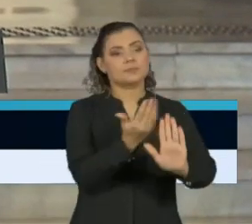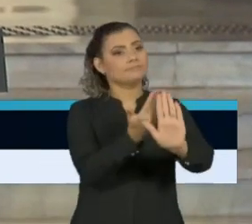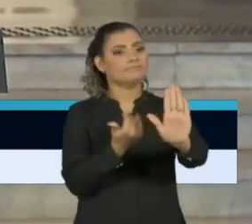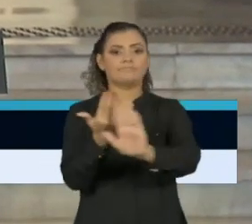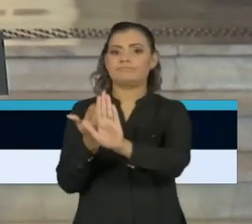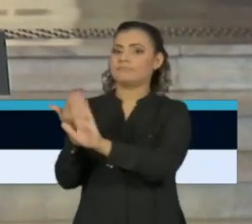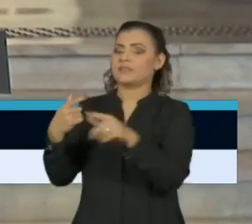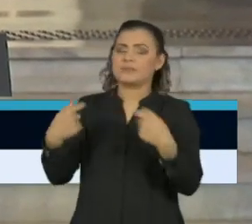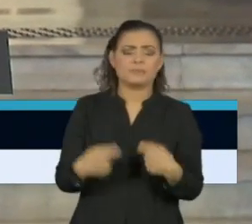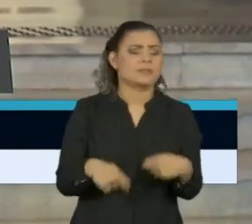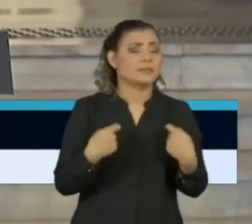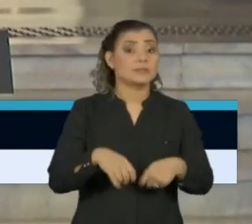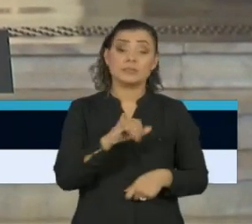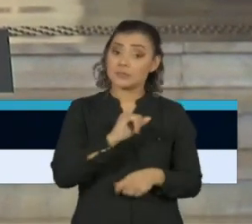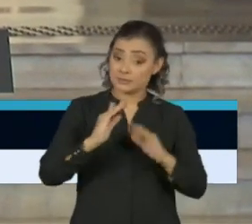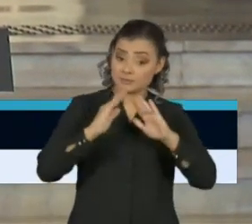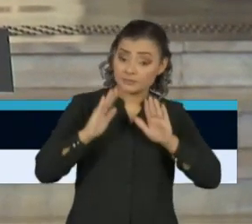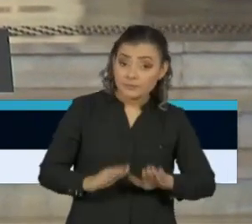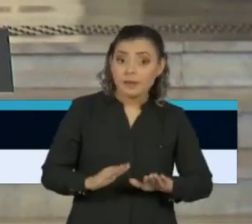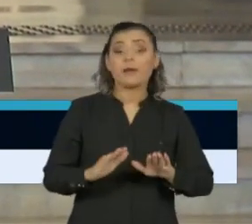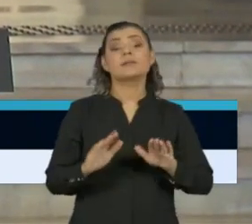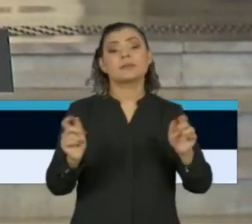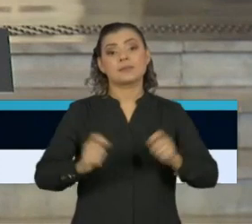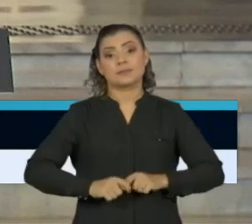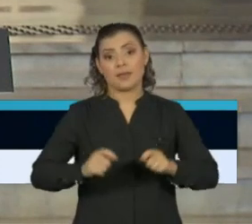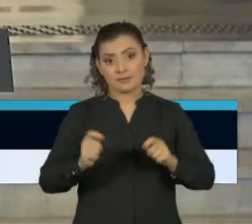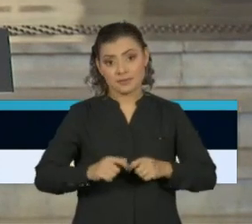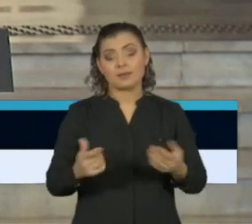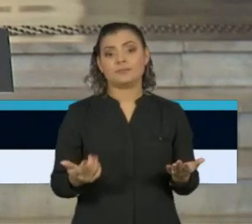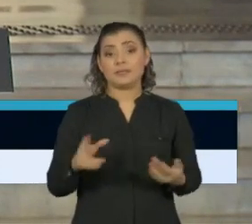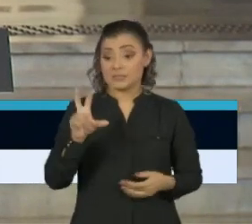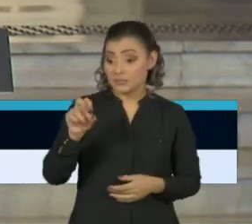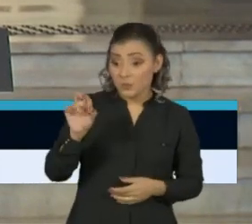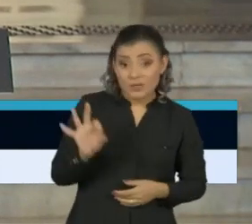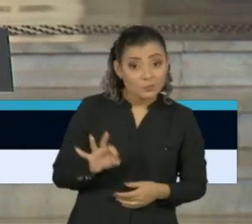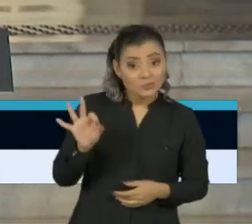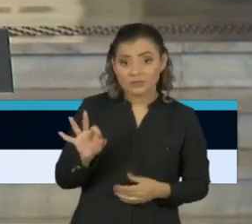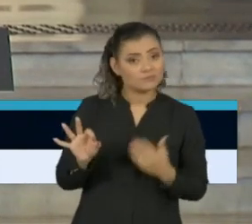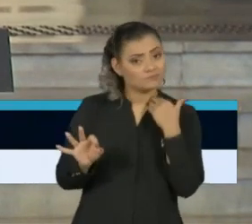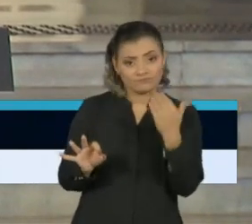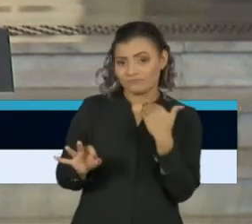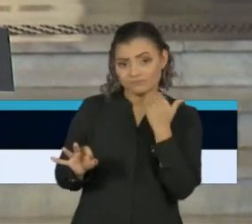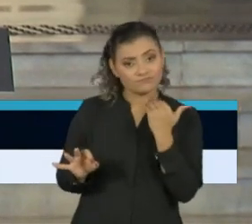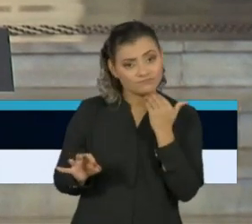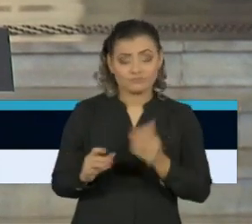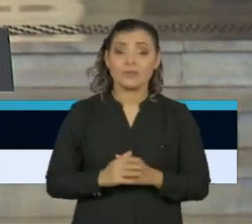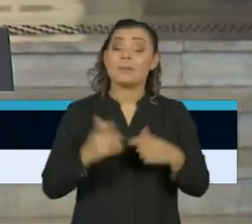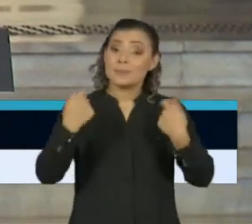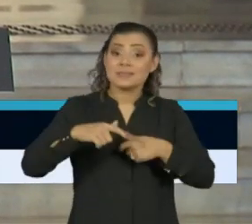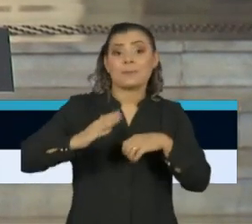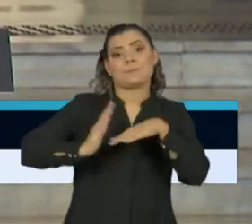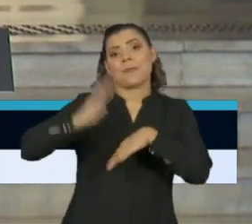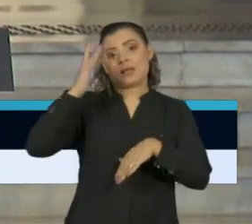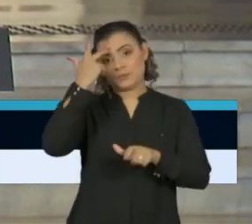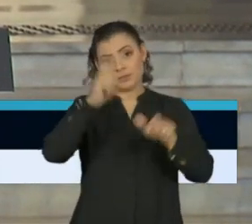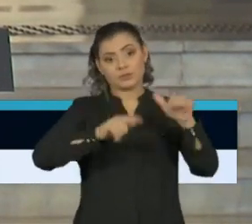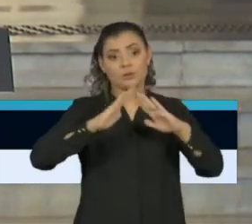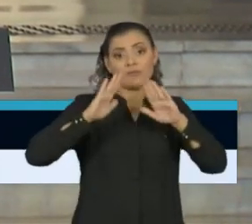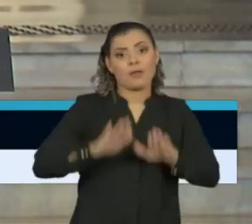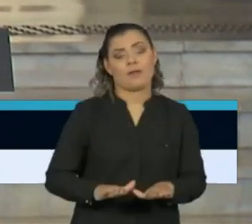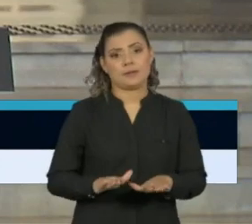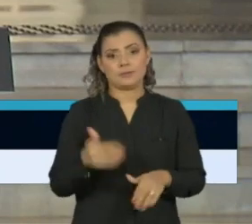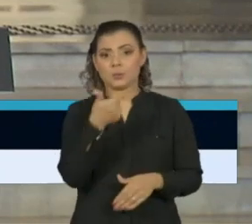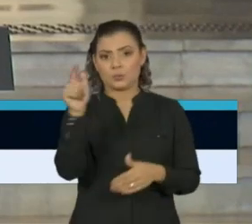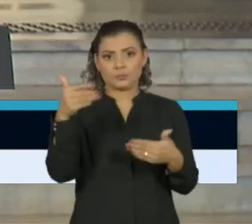Enquanto nós tivermos um isolamento social em 50%, nós não vamos conseguir dobrar esta curva. Próximo, por